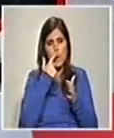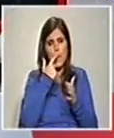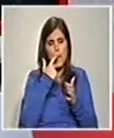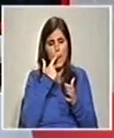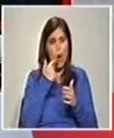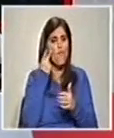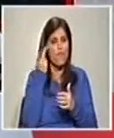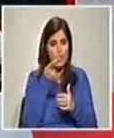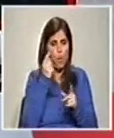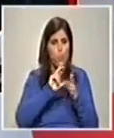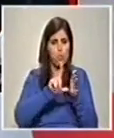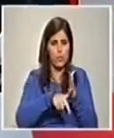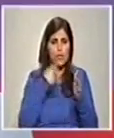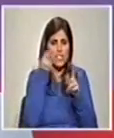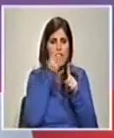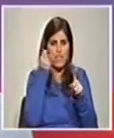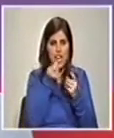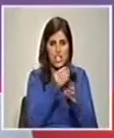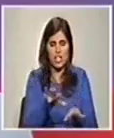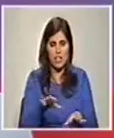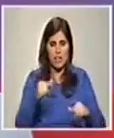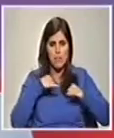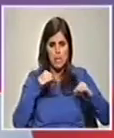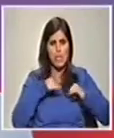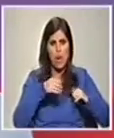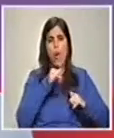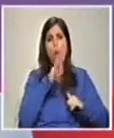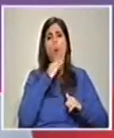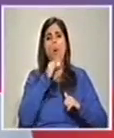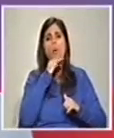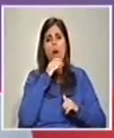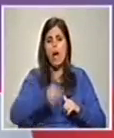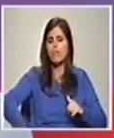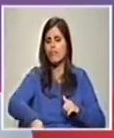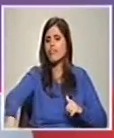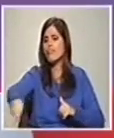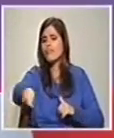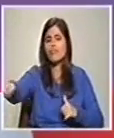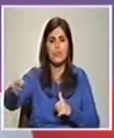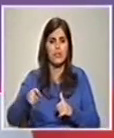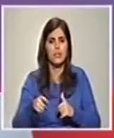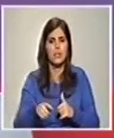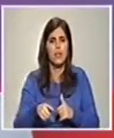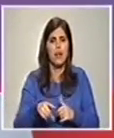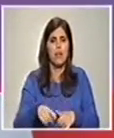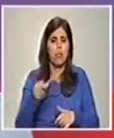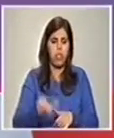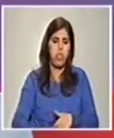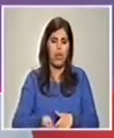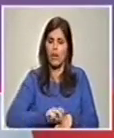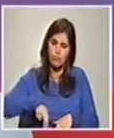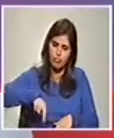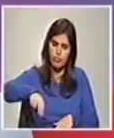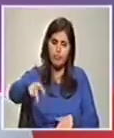que desafia os miúdos a ir passear os cães dos outros. Não é? É um dog sitting, mas que é para combater a obesidade. Porque criando